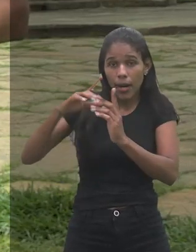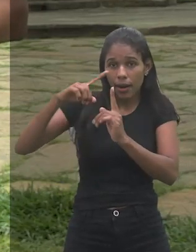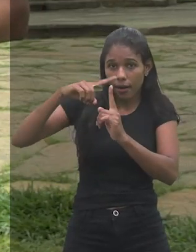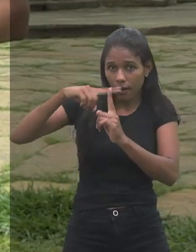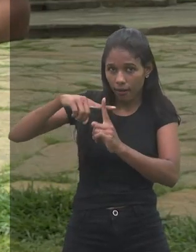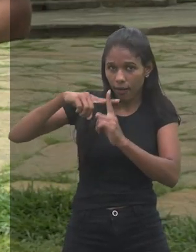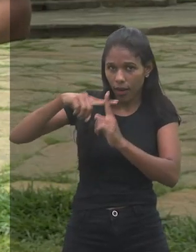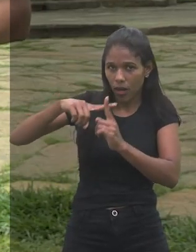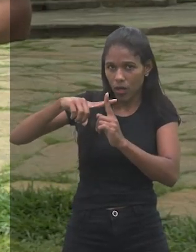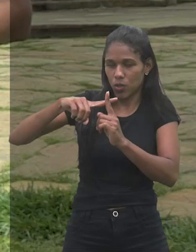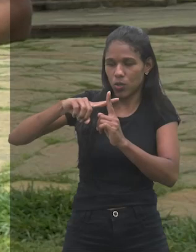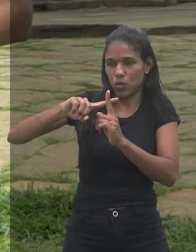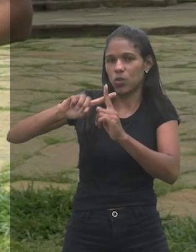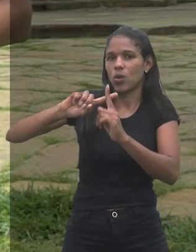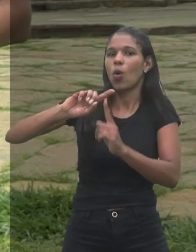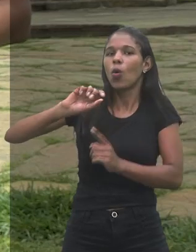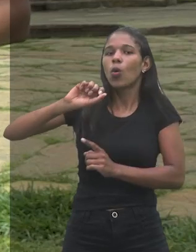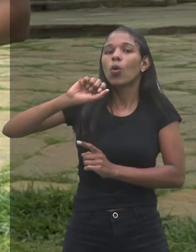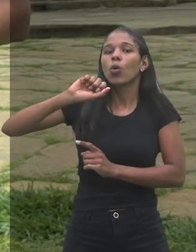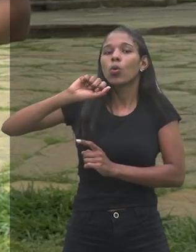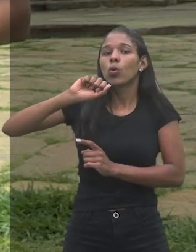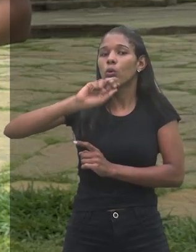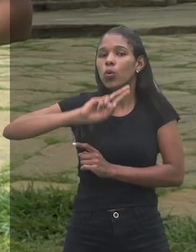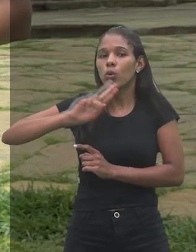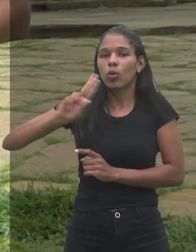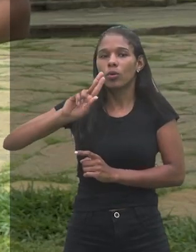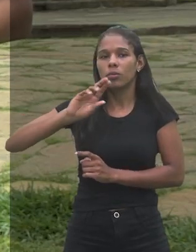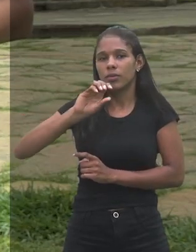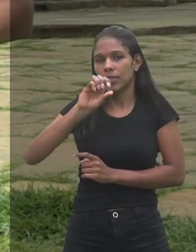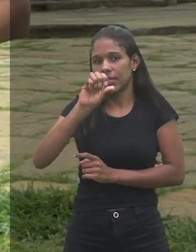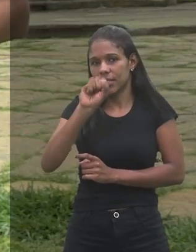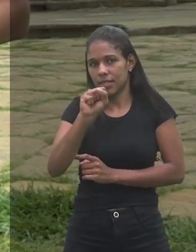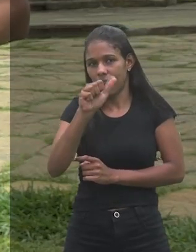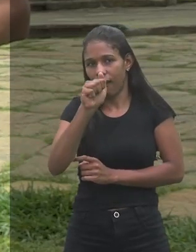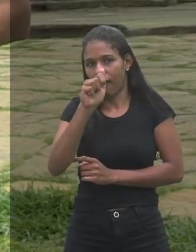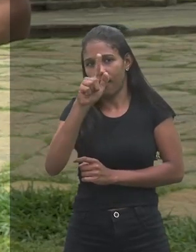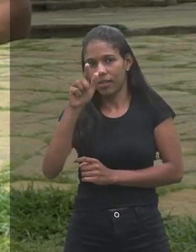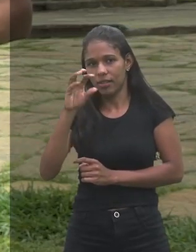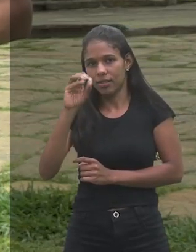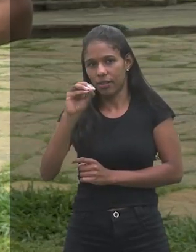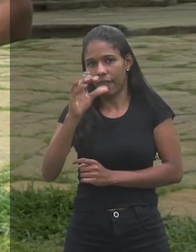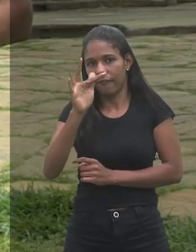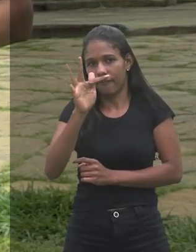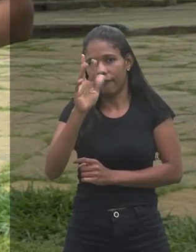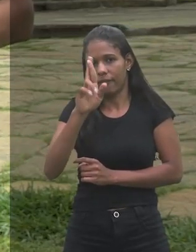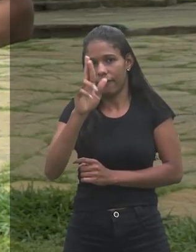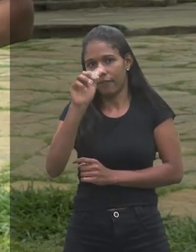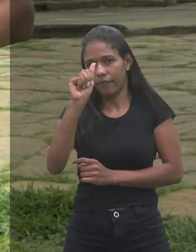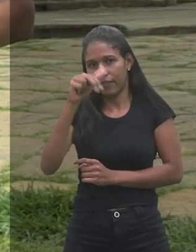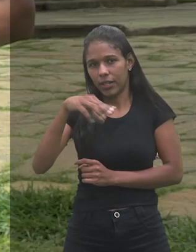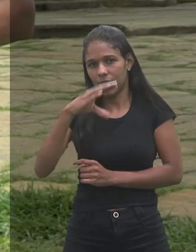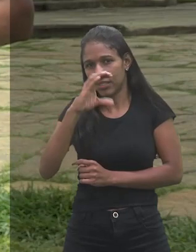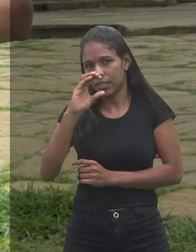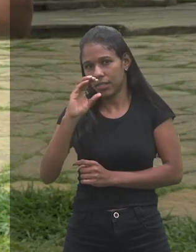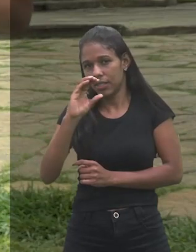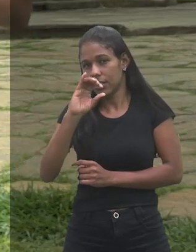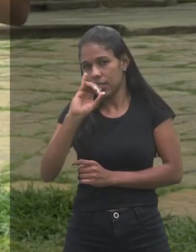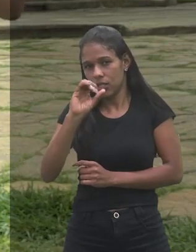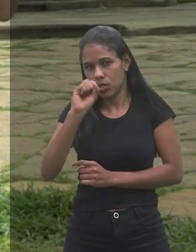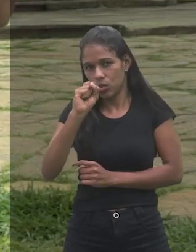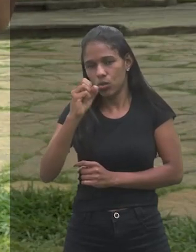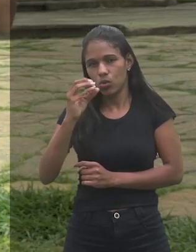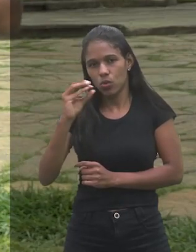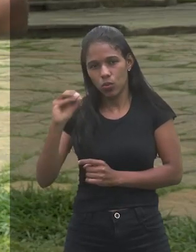para poder mostrar um pouquinho mais do barroco e contar também a história de Mestre Aleijadinho. E para